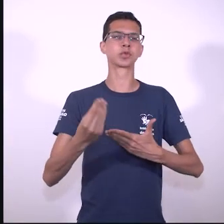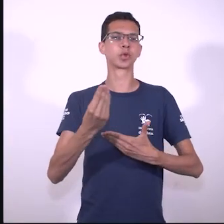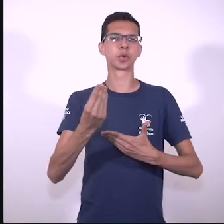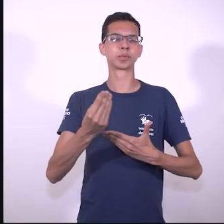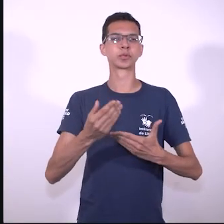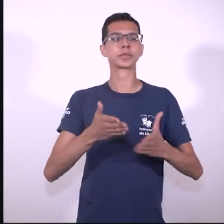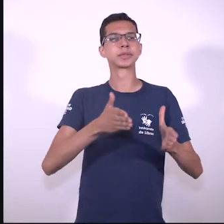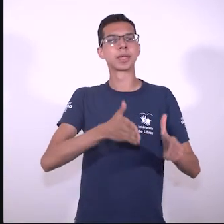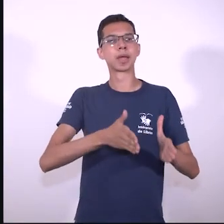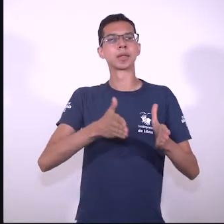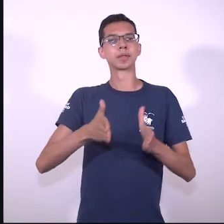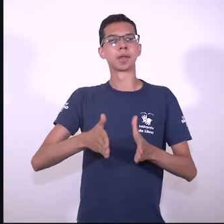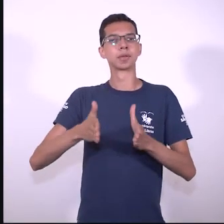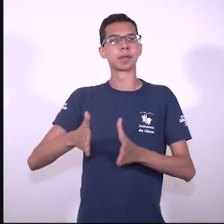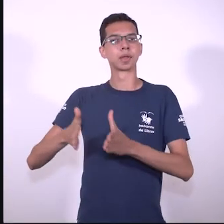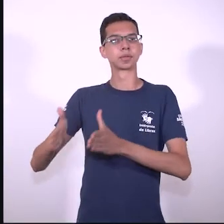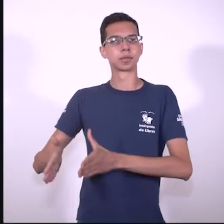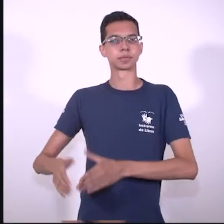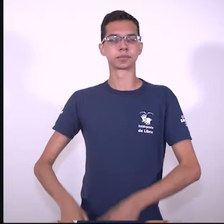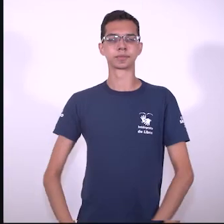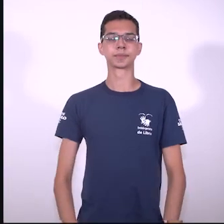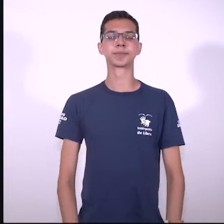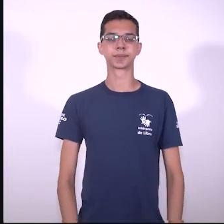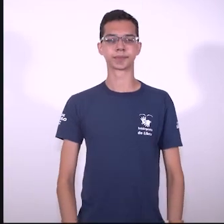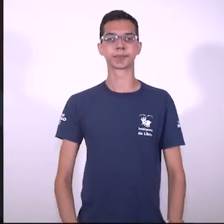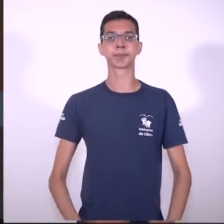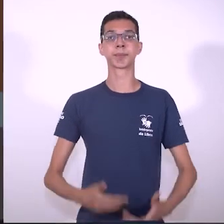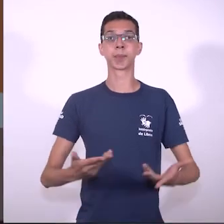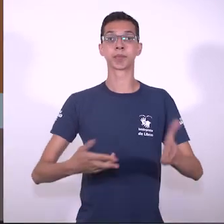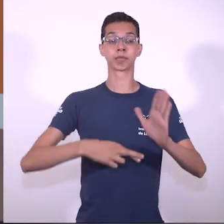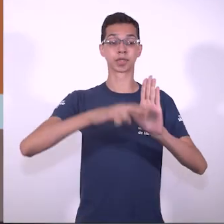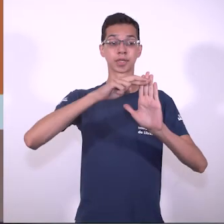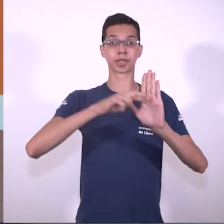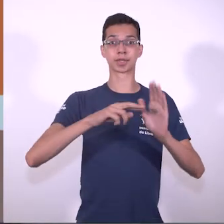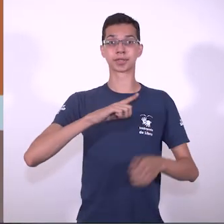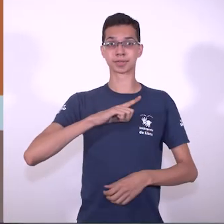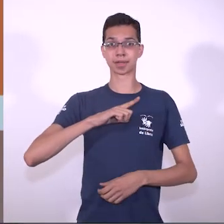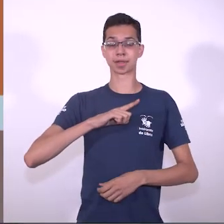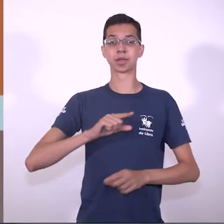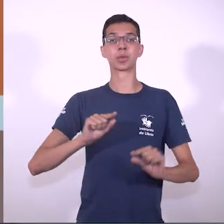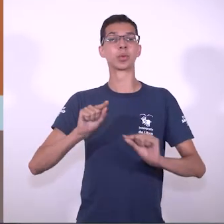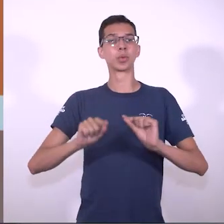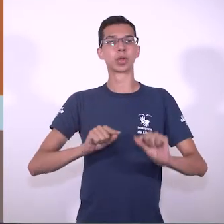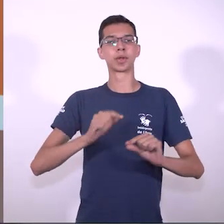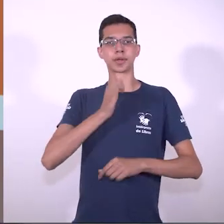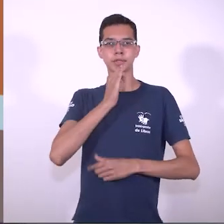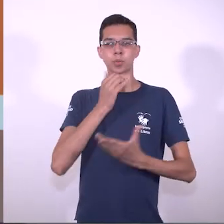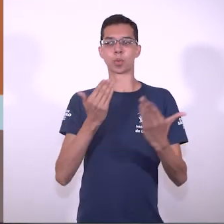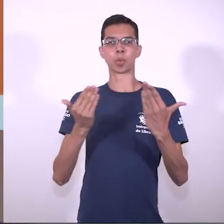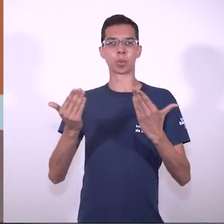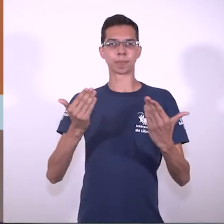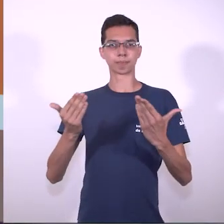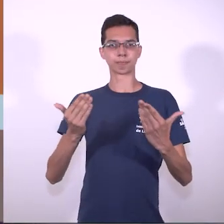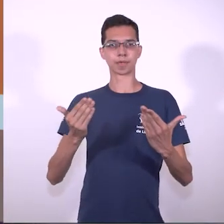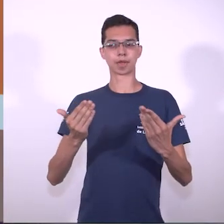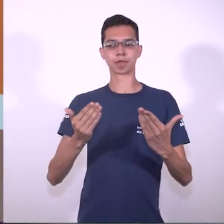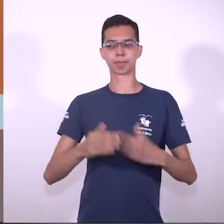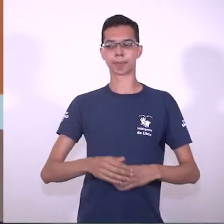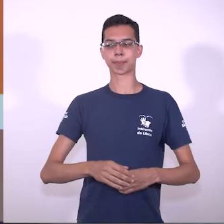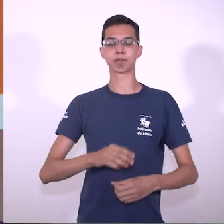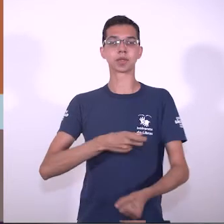Então, o nosso protocolo ele vai fazer a comparação dos marcadores de hemograma, proteína C